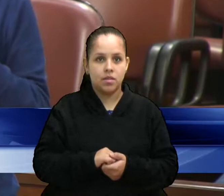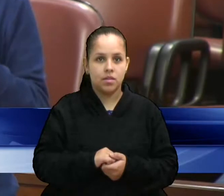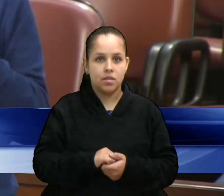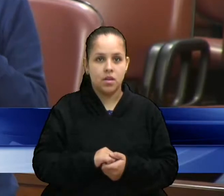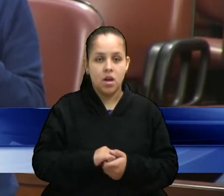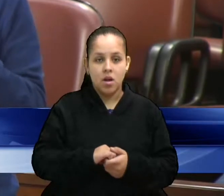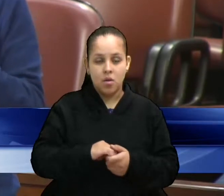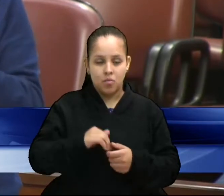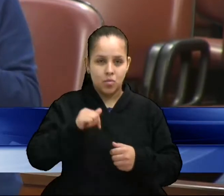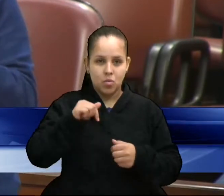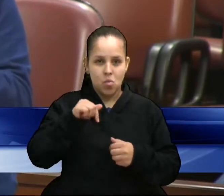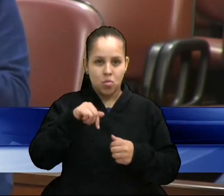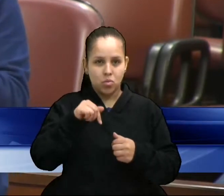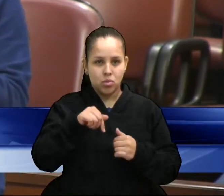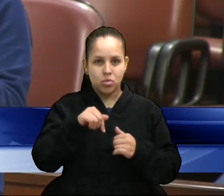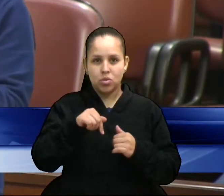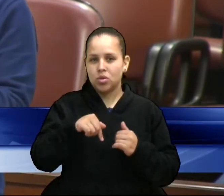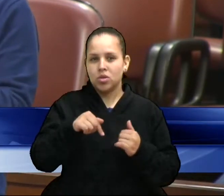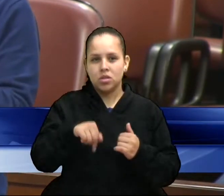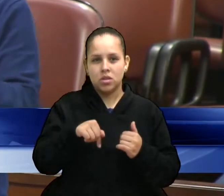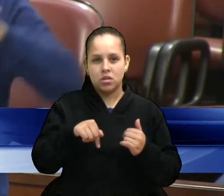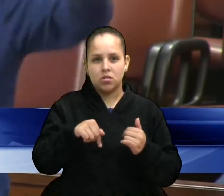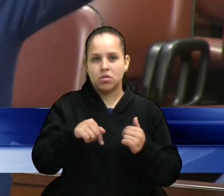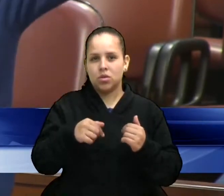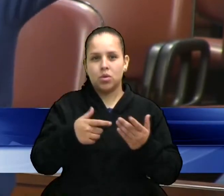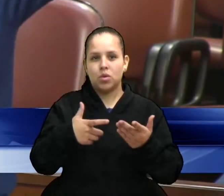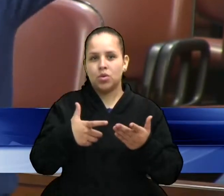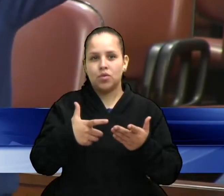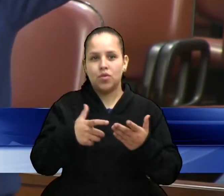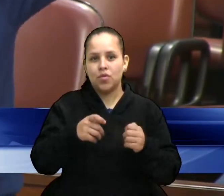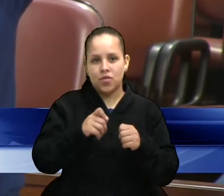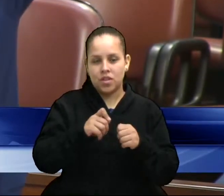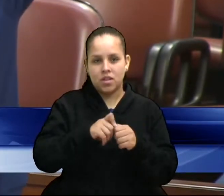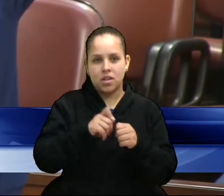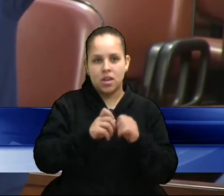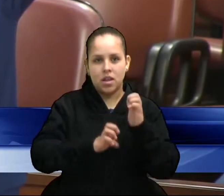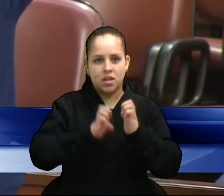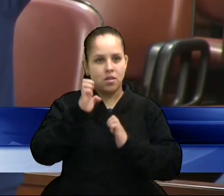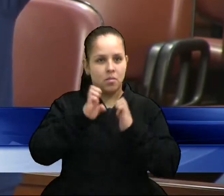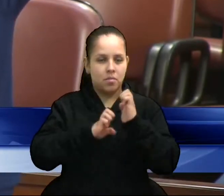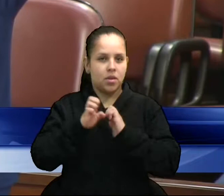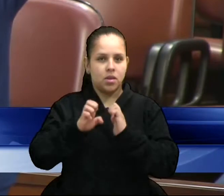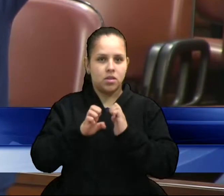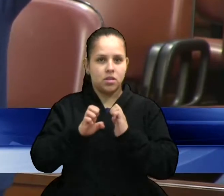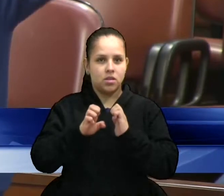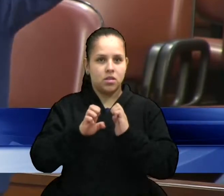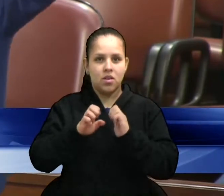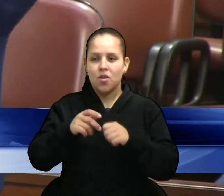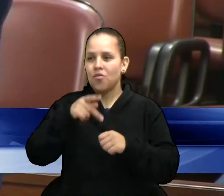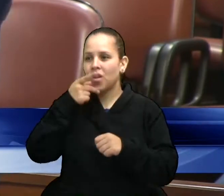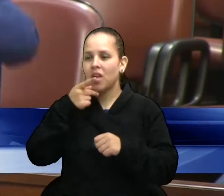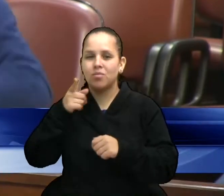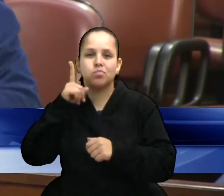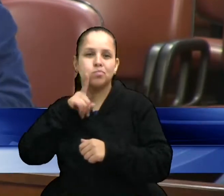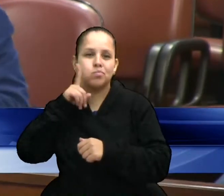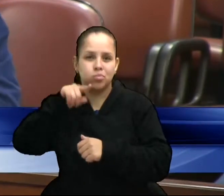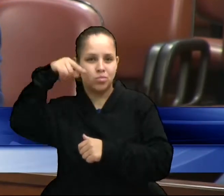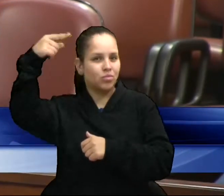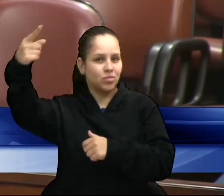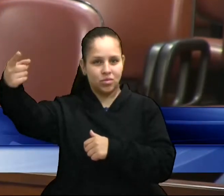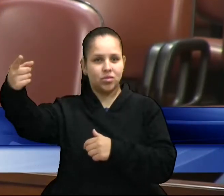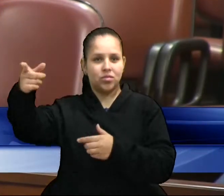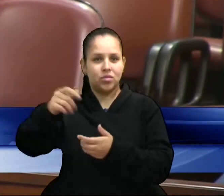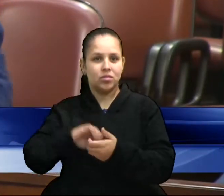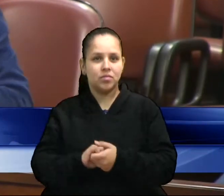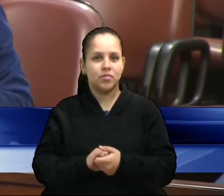automotiva, e isso que eu estou colocando é a nível mundial, isso é colocado lá nos simpósios internacionais dos Estados Unidos. A grande preocupação que a